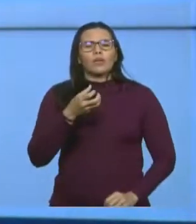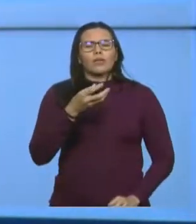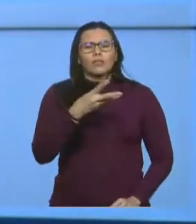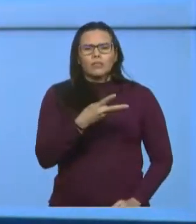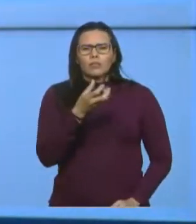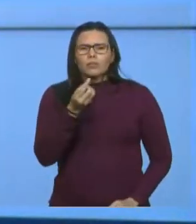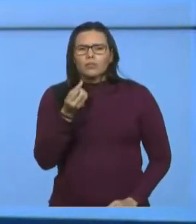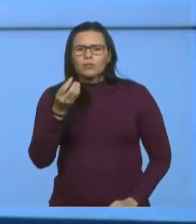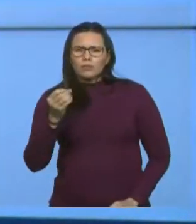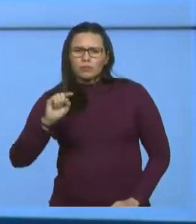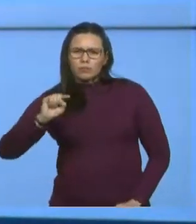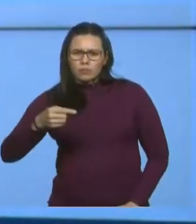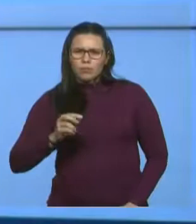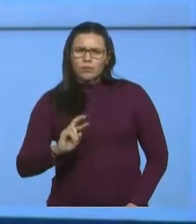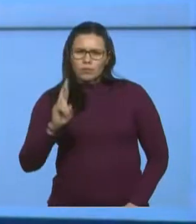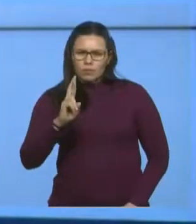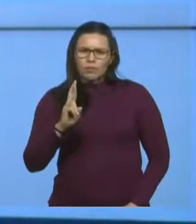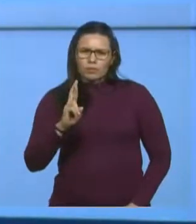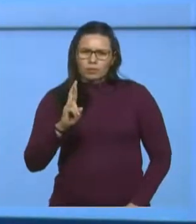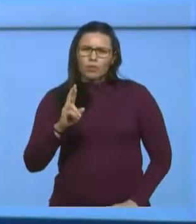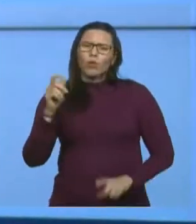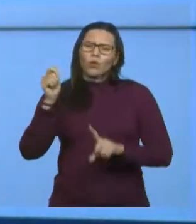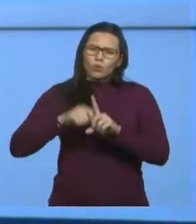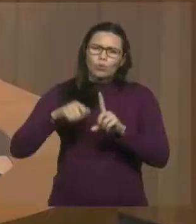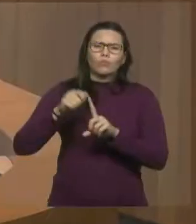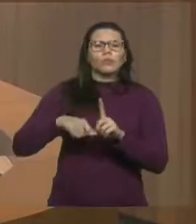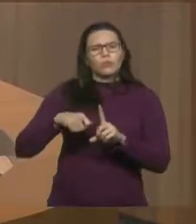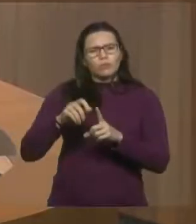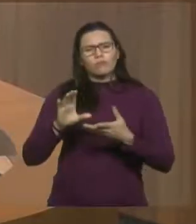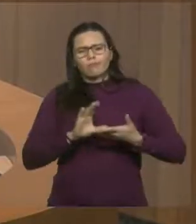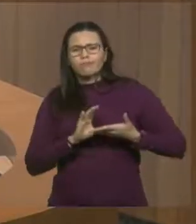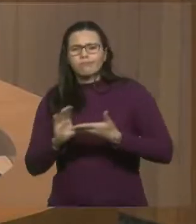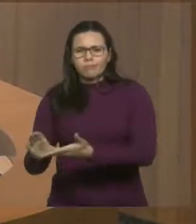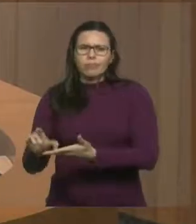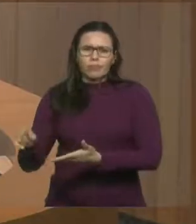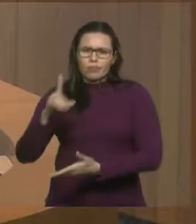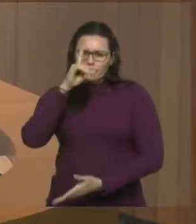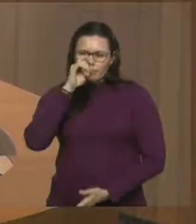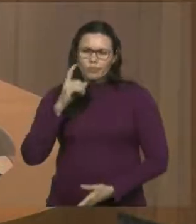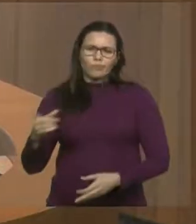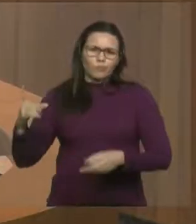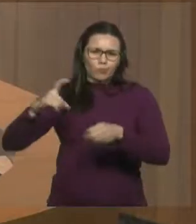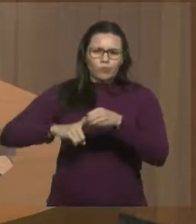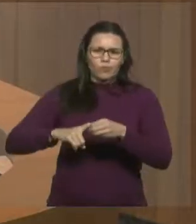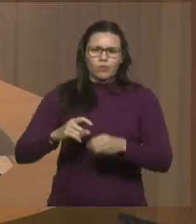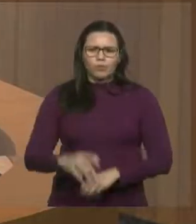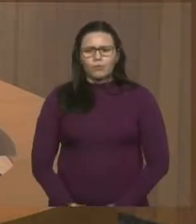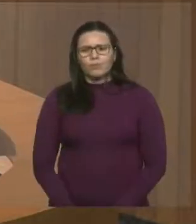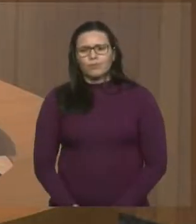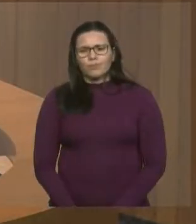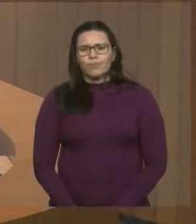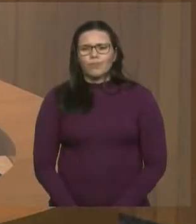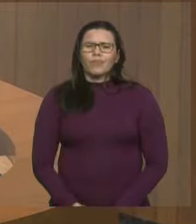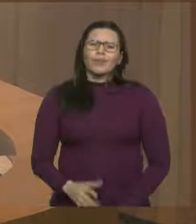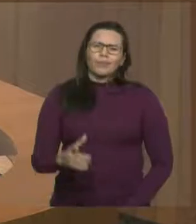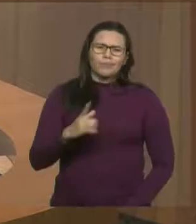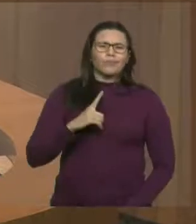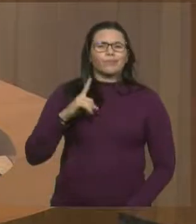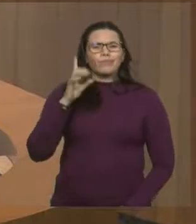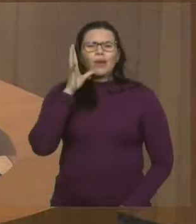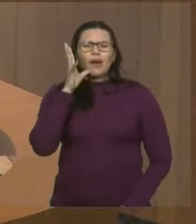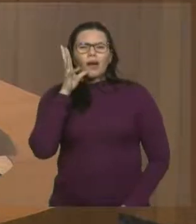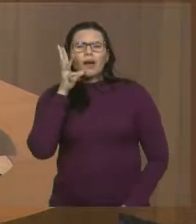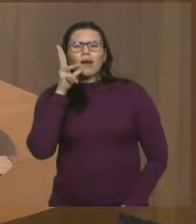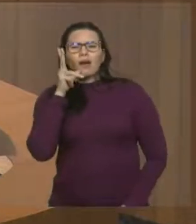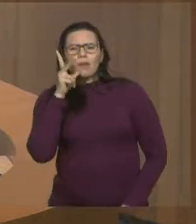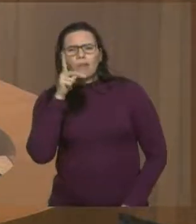sob forma de convênio. Está havendo no momento inicial alguma demora nessa questão da transferência.